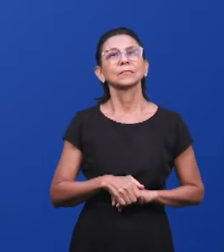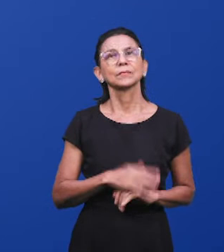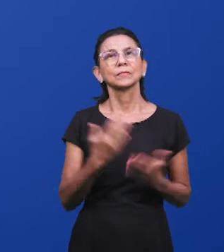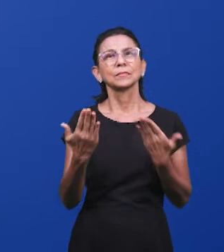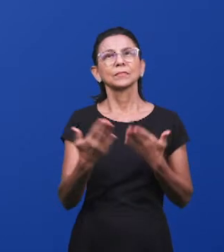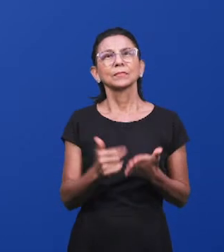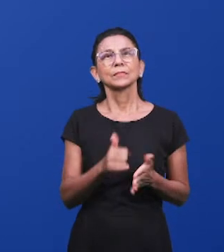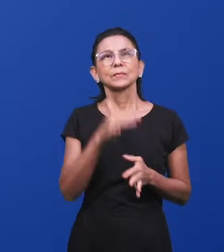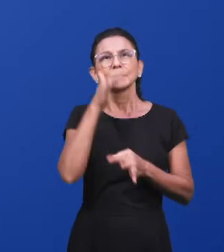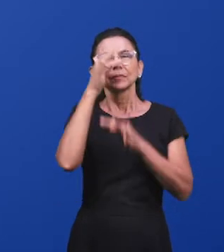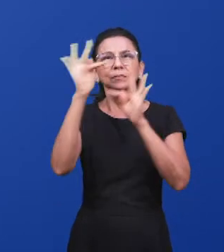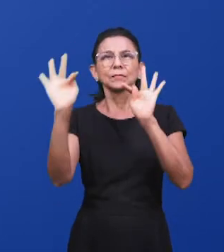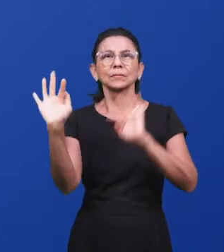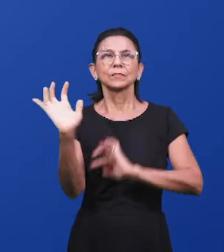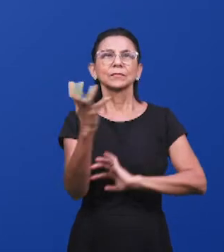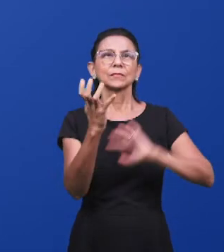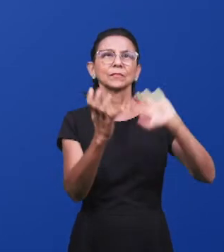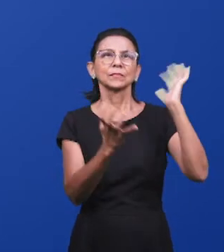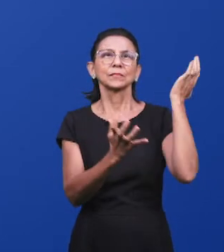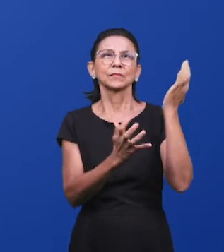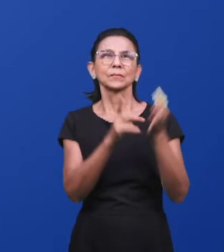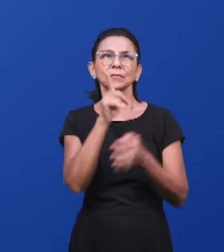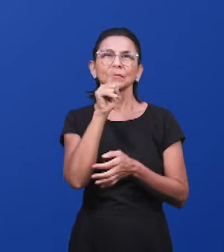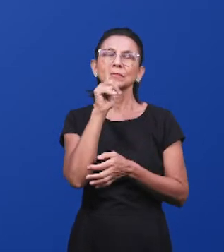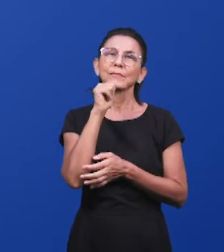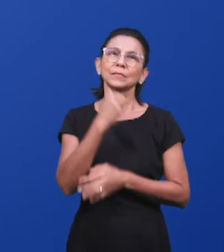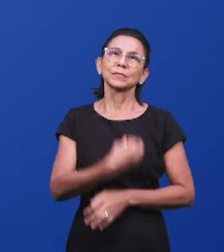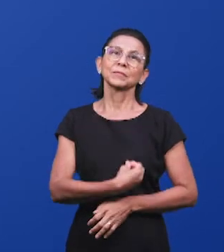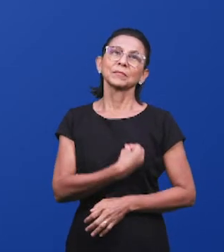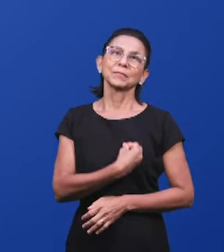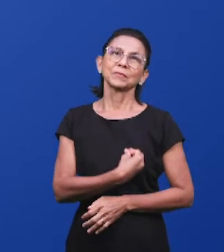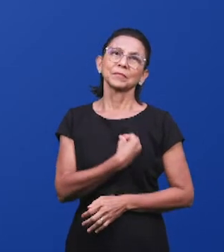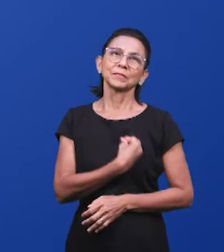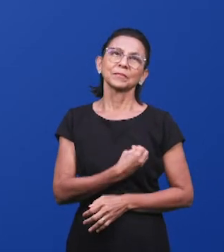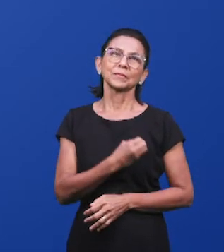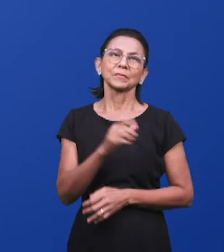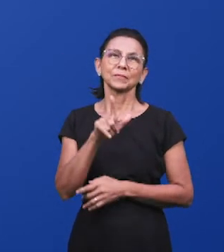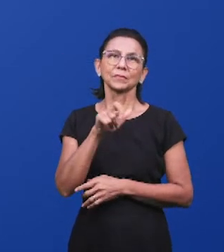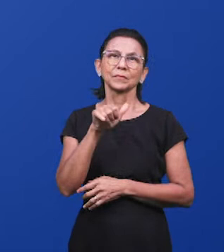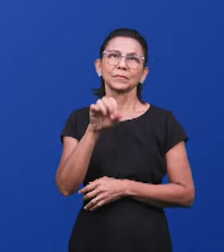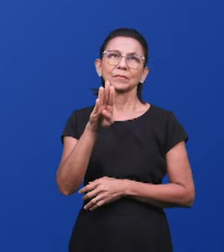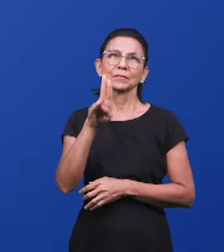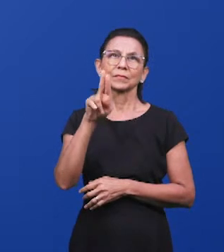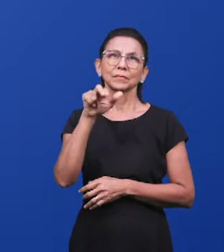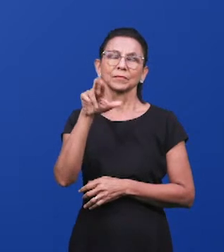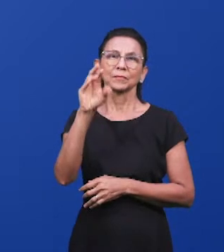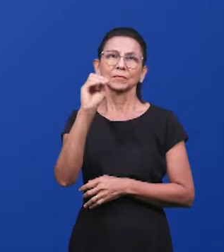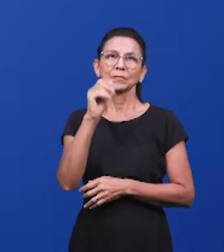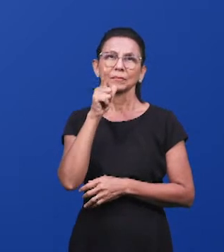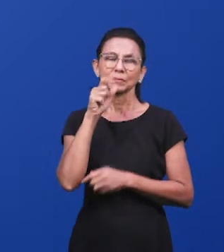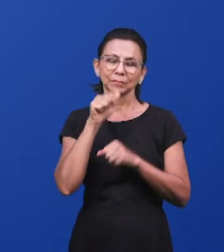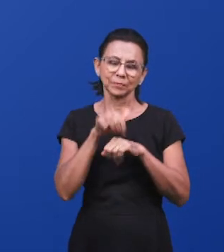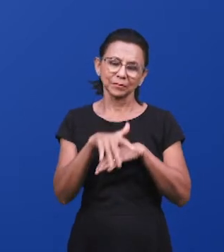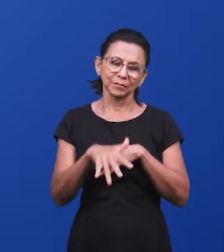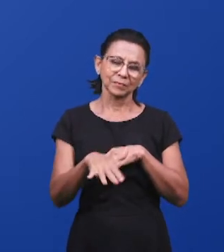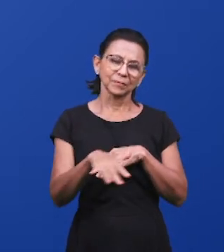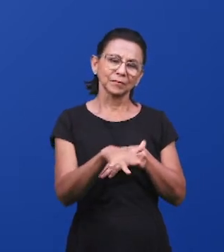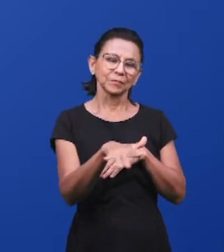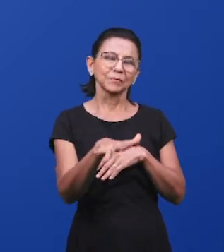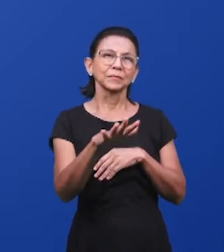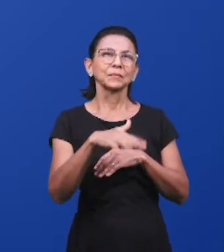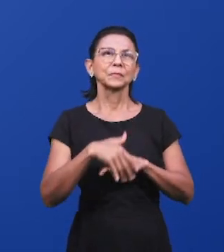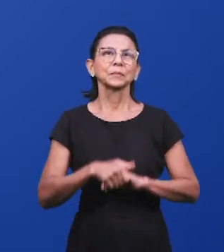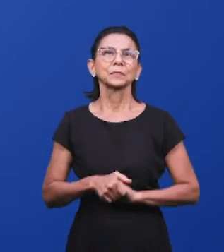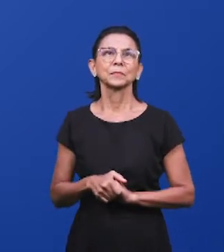una fontana di giardino, una sorgente d'acqua viva, un ruscello che scende giù dal Libano.